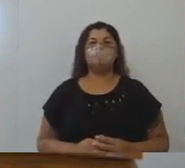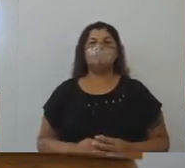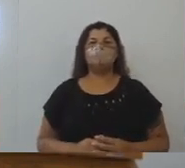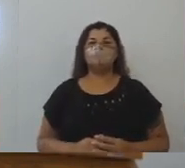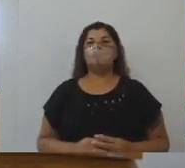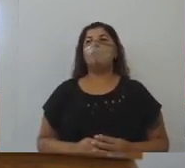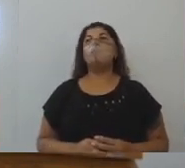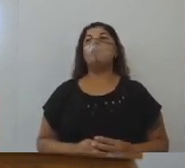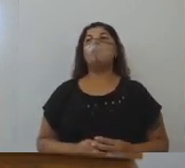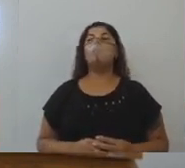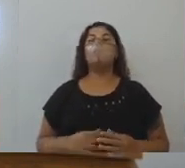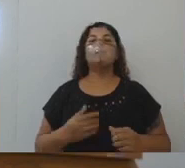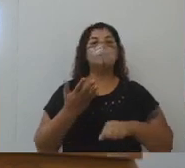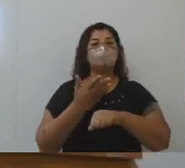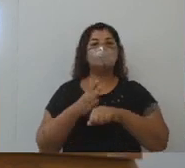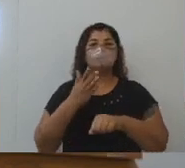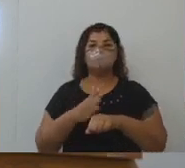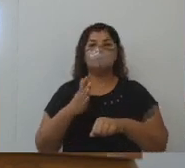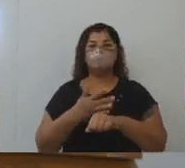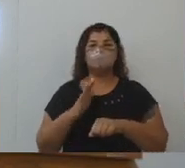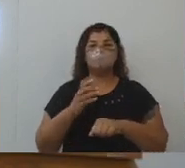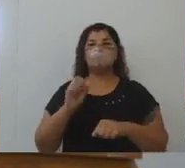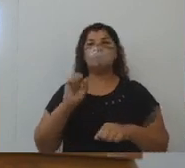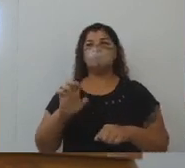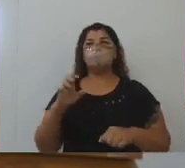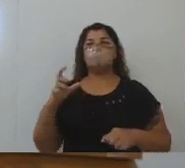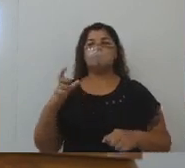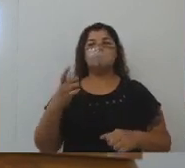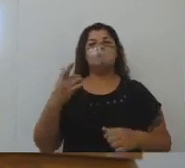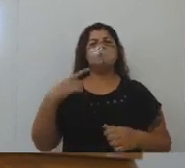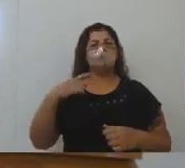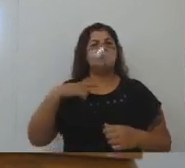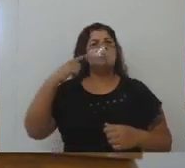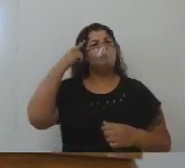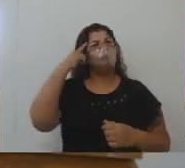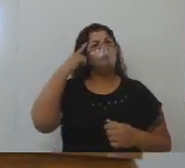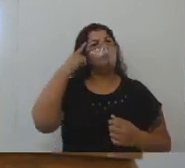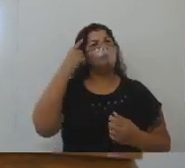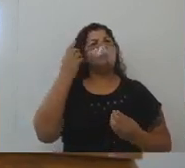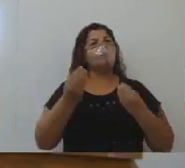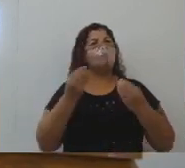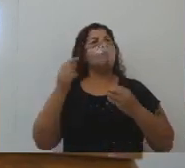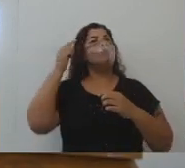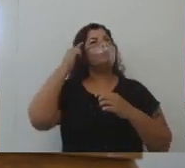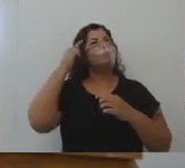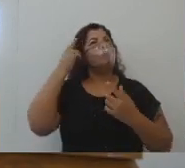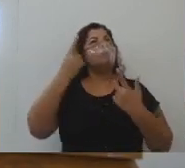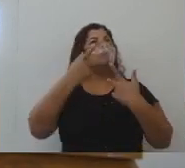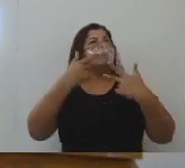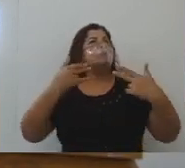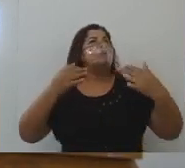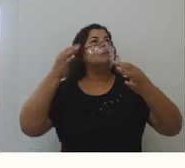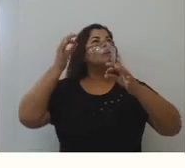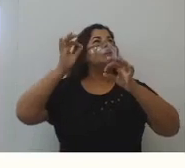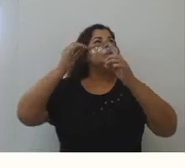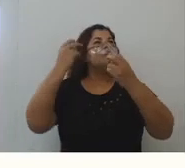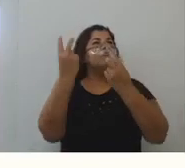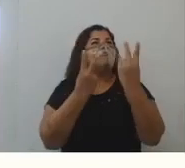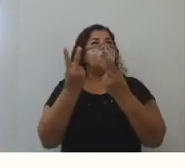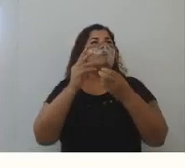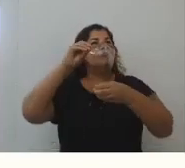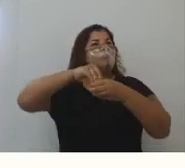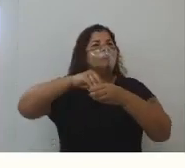Vamos exercitar, tá certo? Ciente de que nossa visão é repleta de pré-noções e juízos de valor, a construção de um